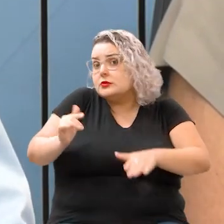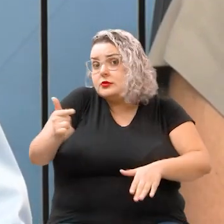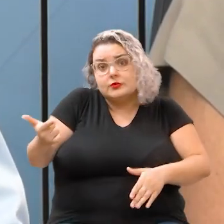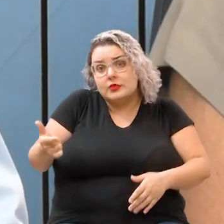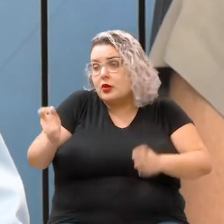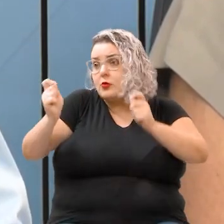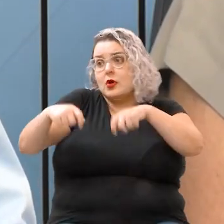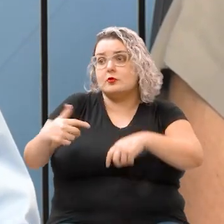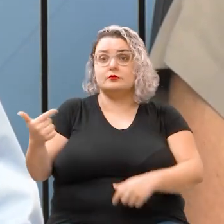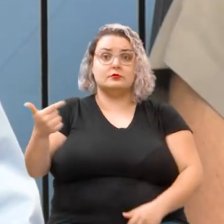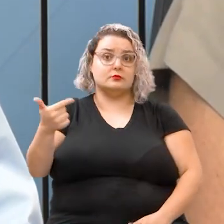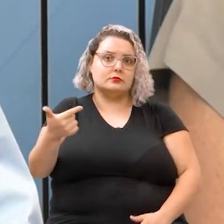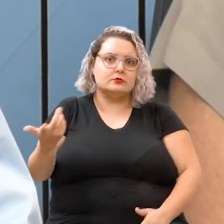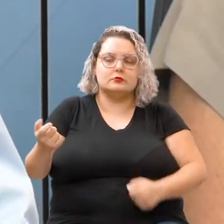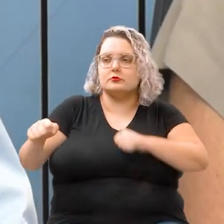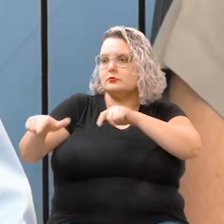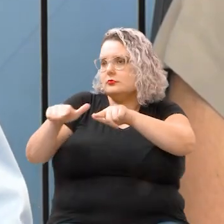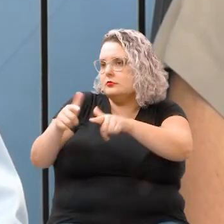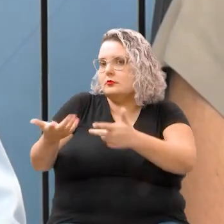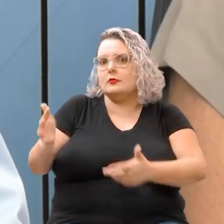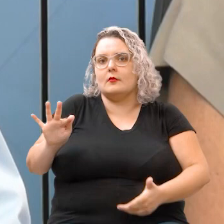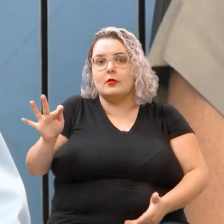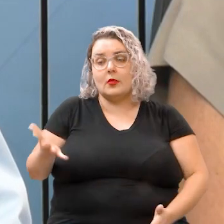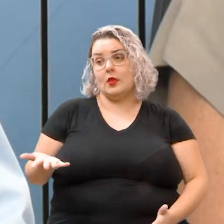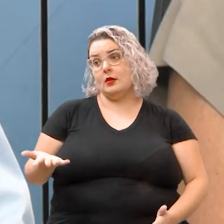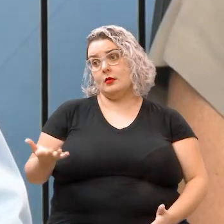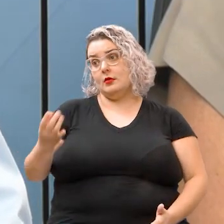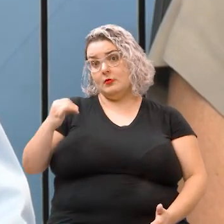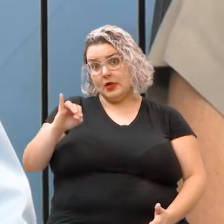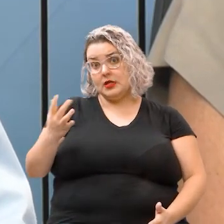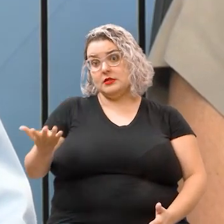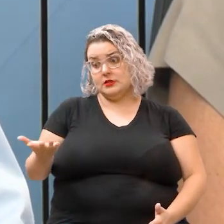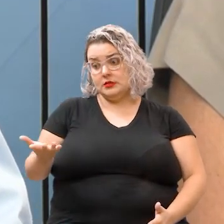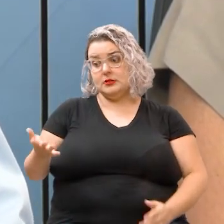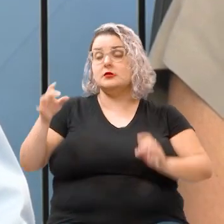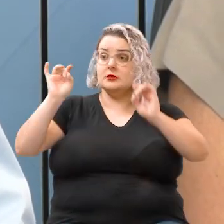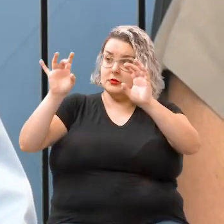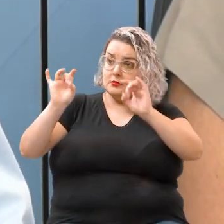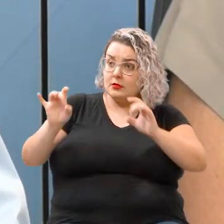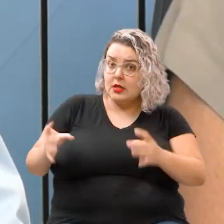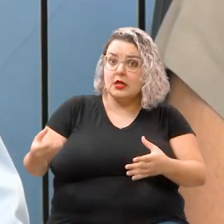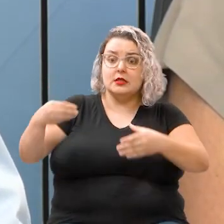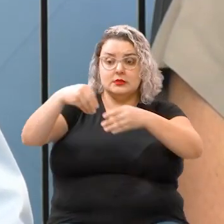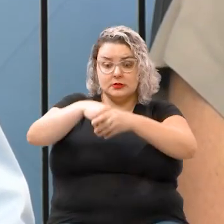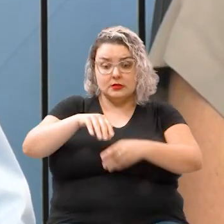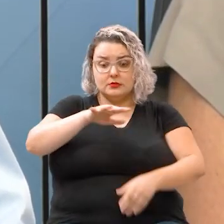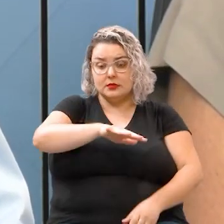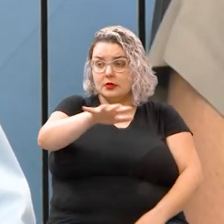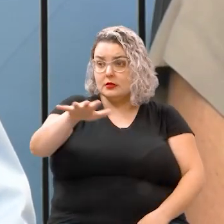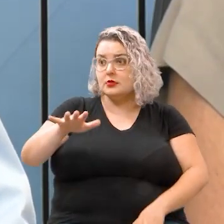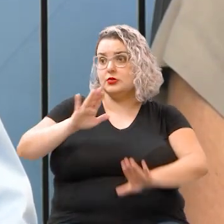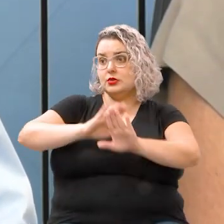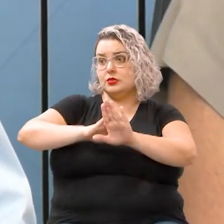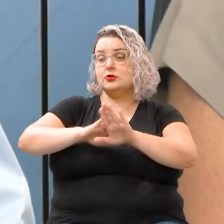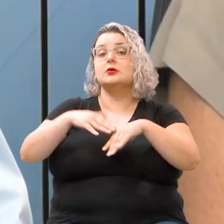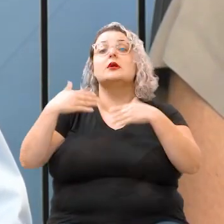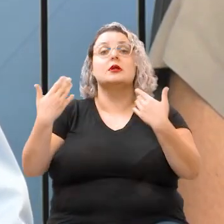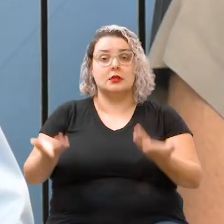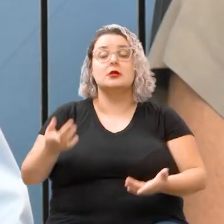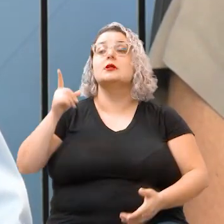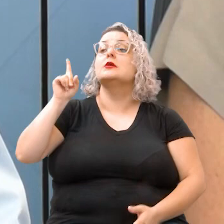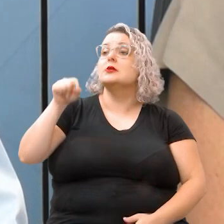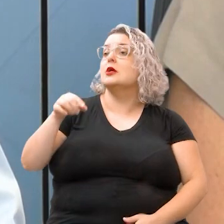de ter uma segunda faculdade, mas se eles se especializaram dentro das áreas de atuação. E é